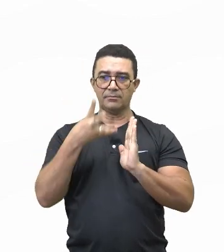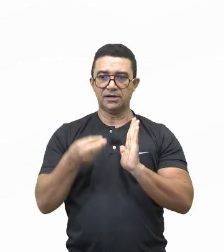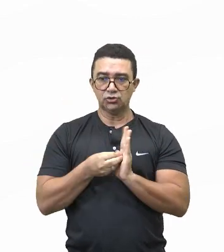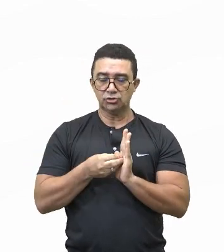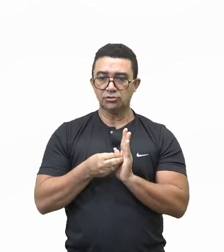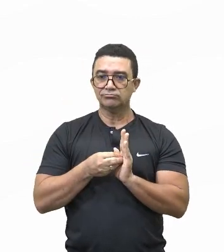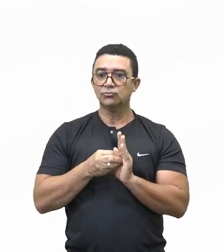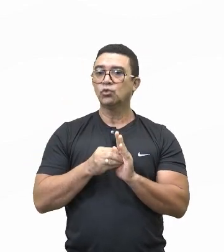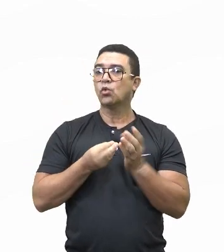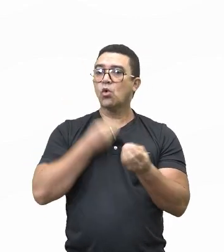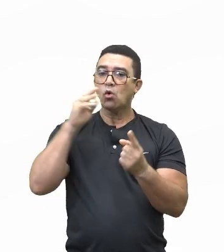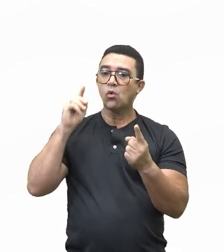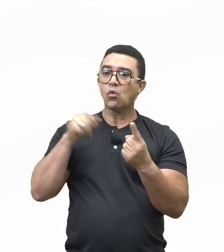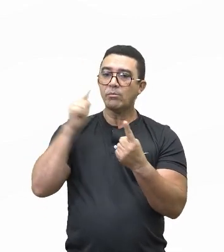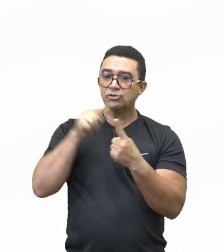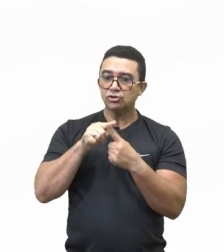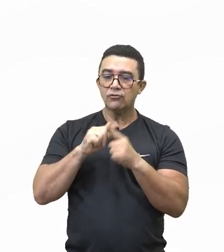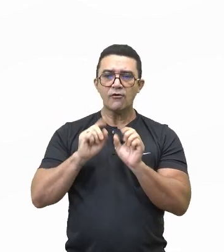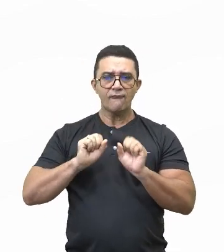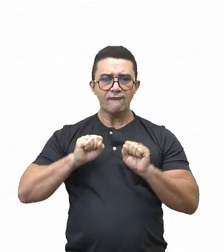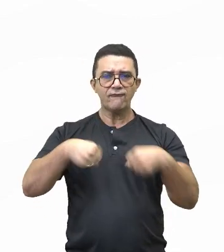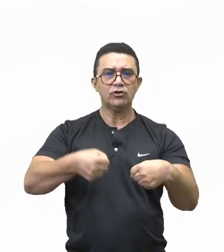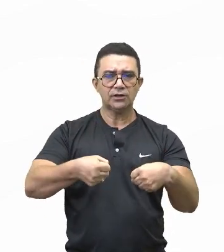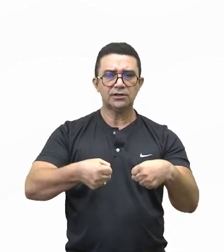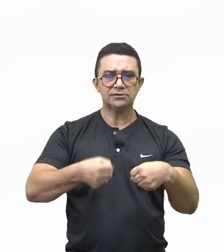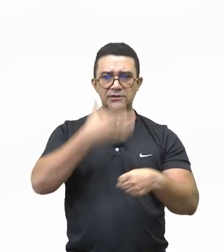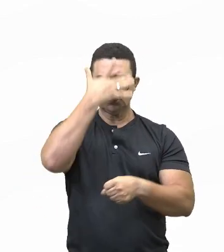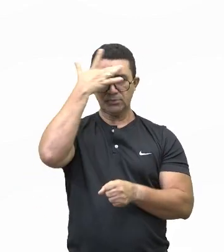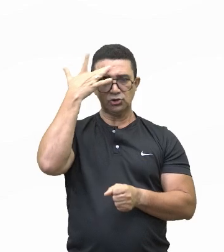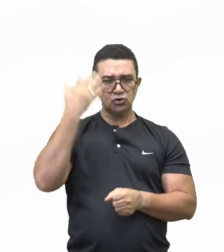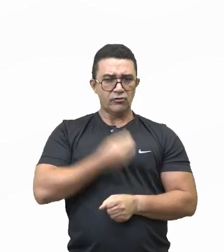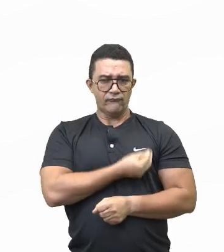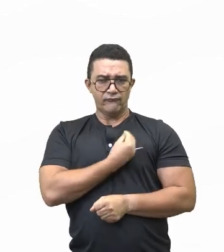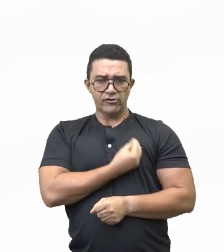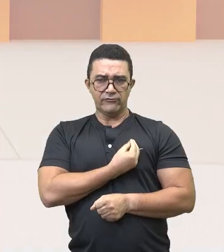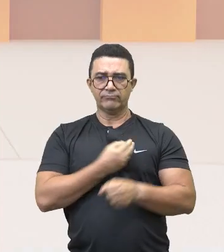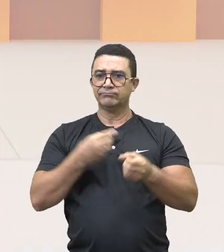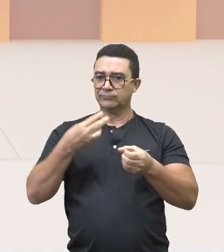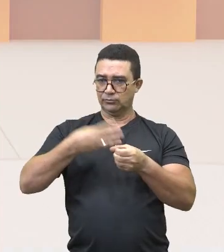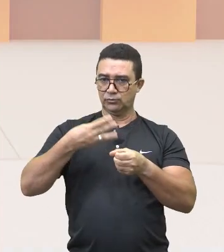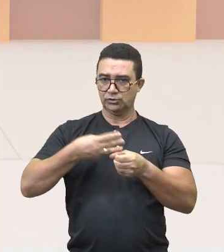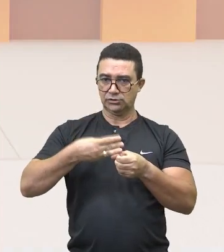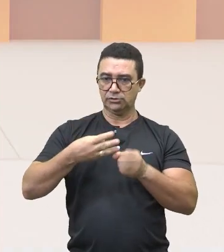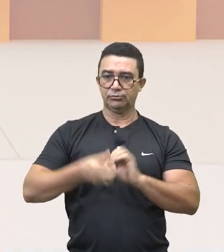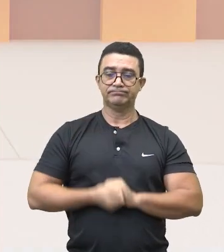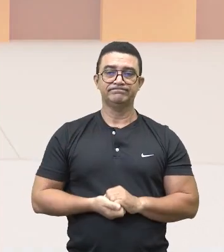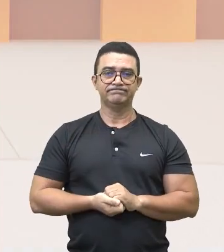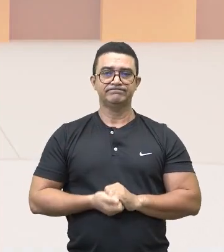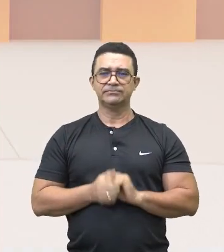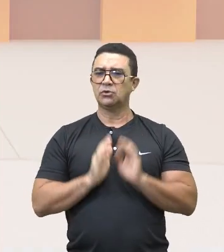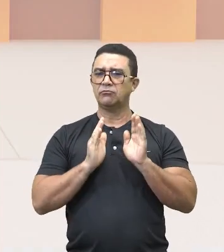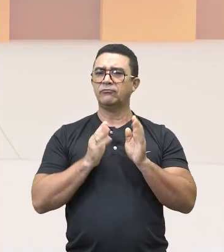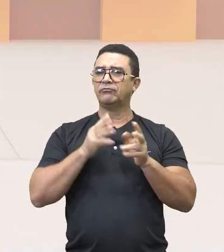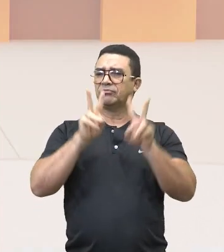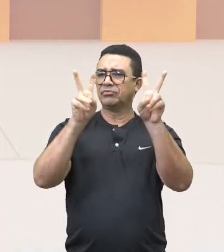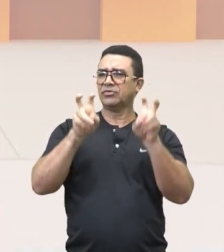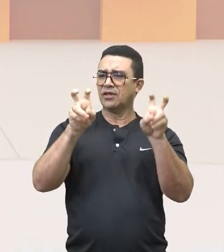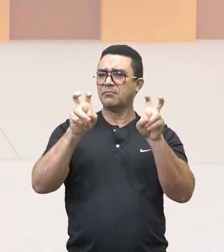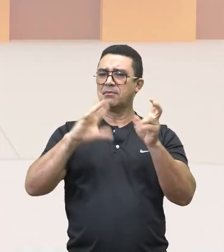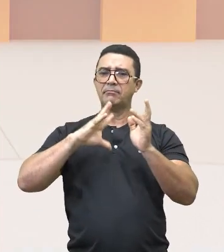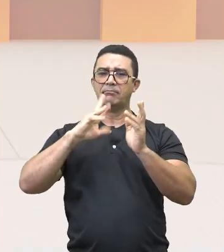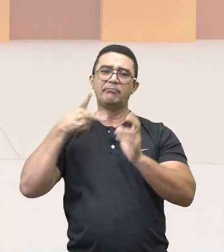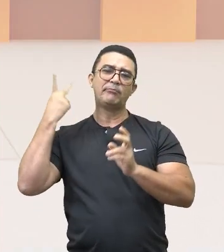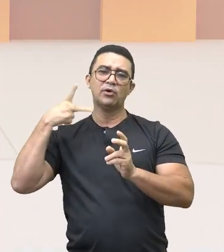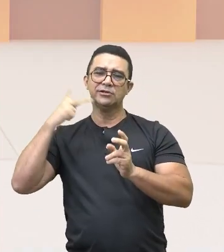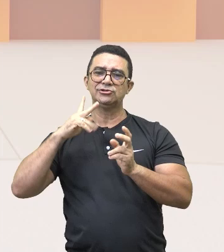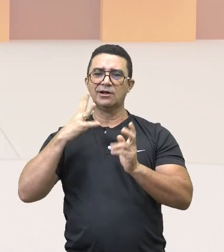fortalecer todas as pessoas que vivem, né, nesses municípios aí. Então, pessoal, quando a gente fala de política pública aqui na Amazônia, a gente tem aí